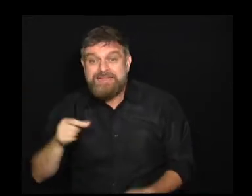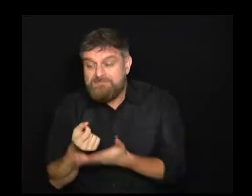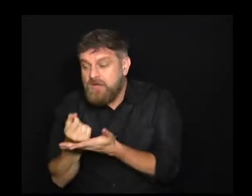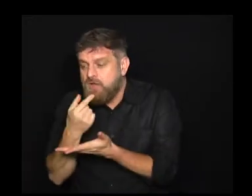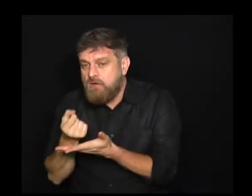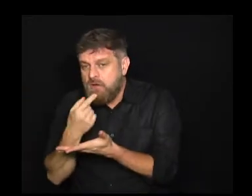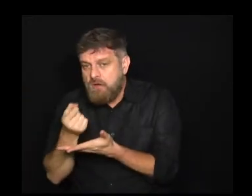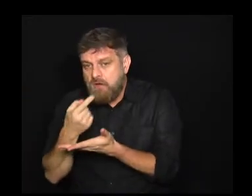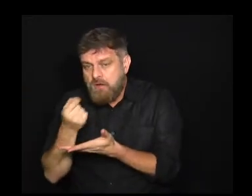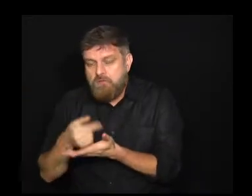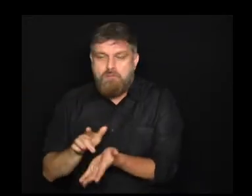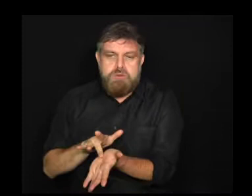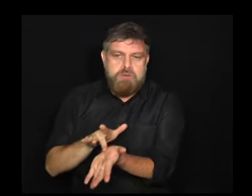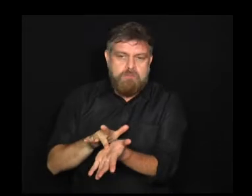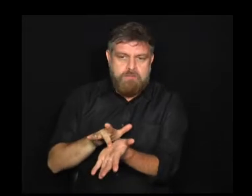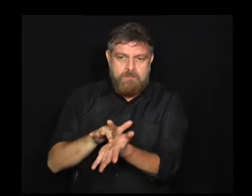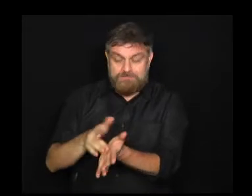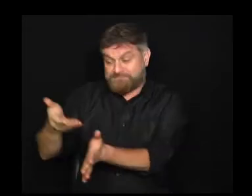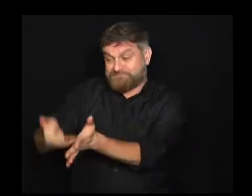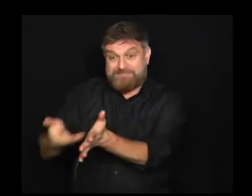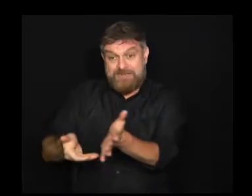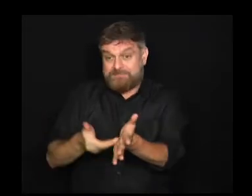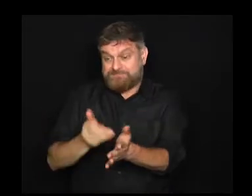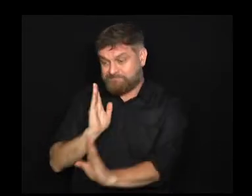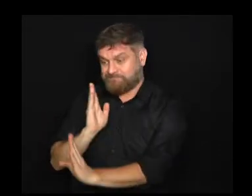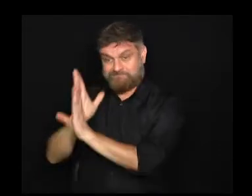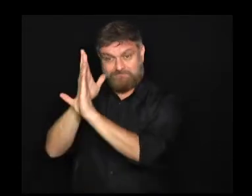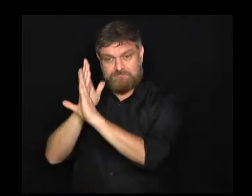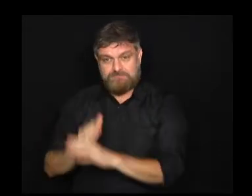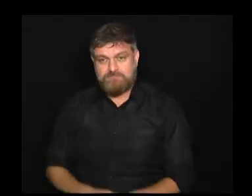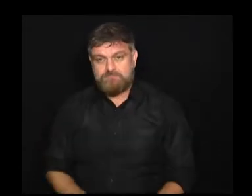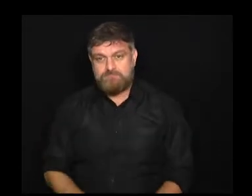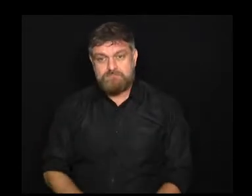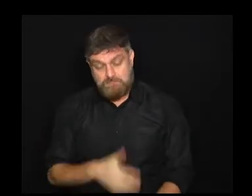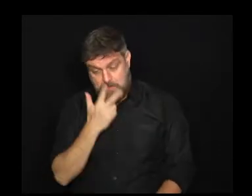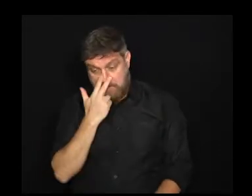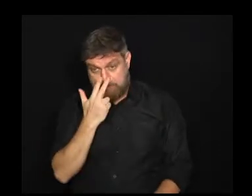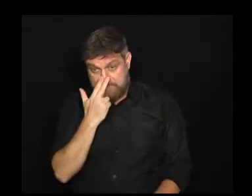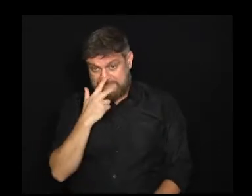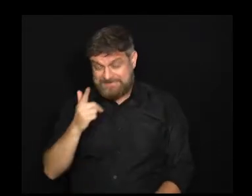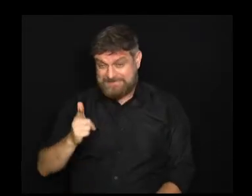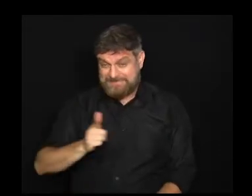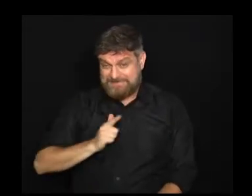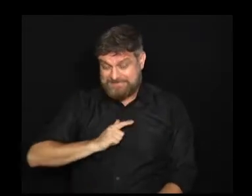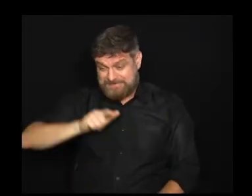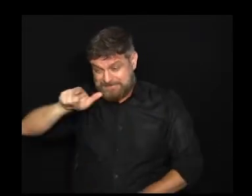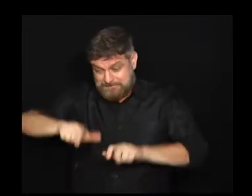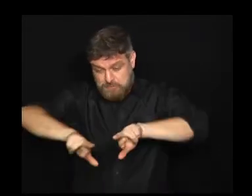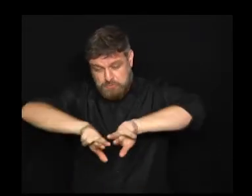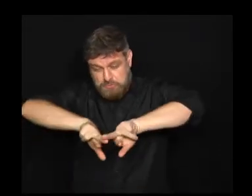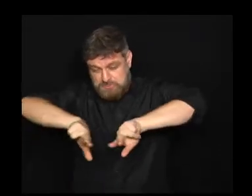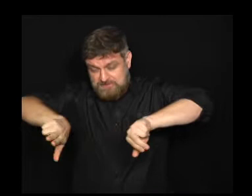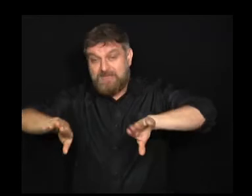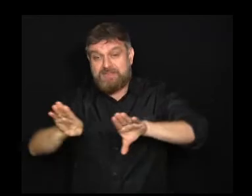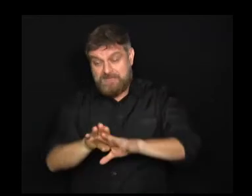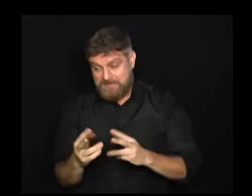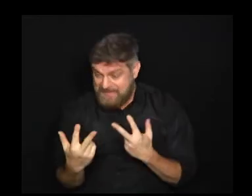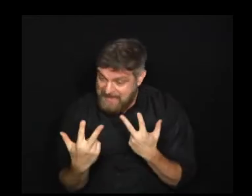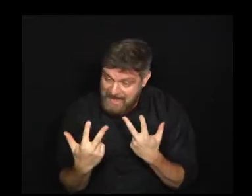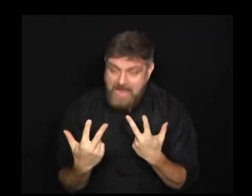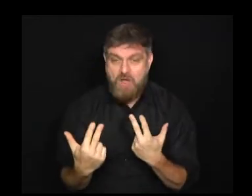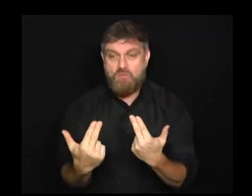então perdeu esse parâmetro. Mas de qualquer forma, parece que tem outros casos que também aconteceu a mesma